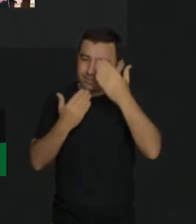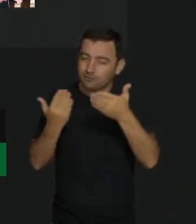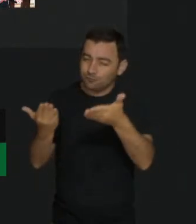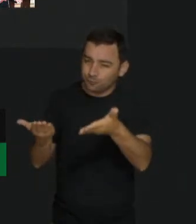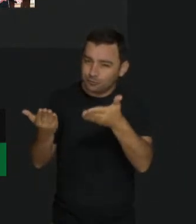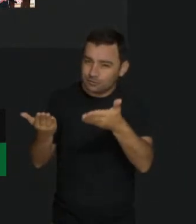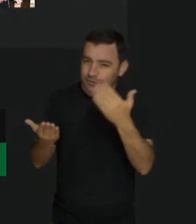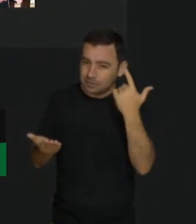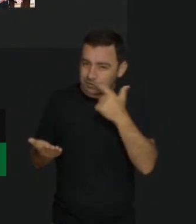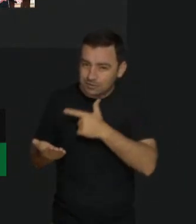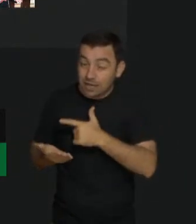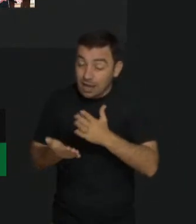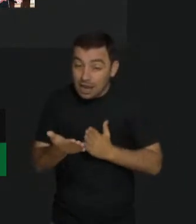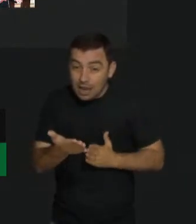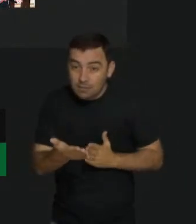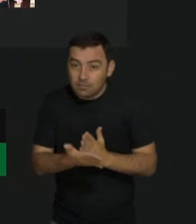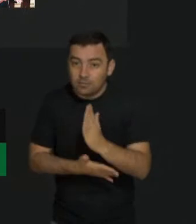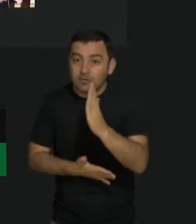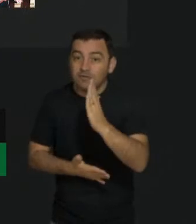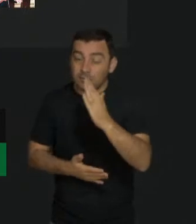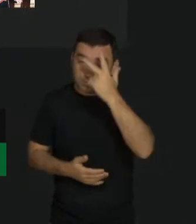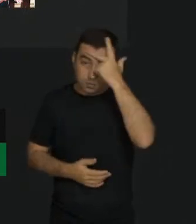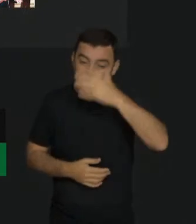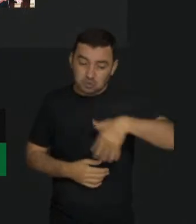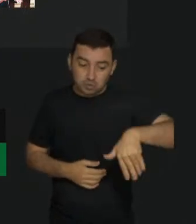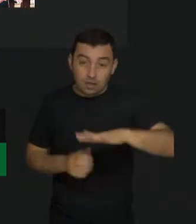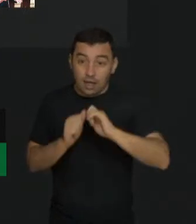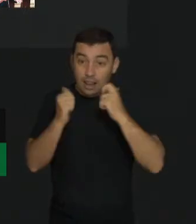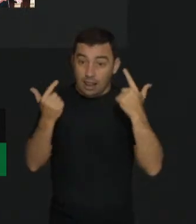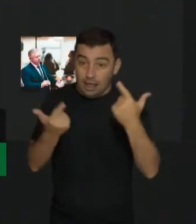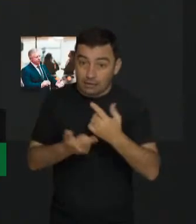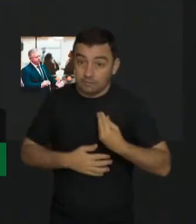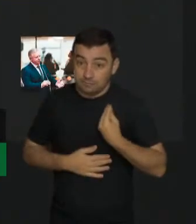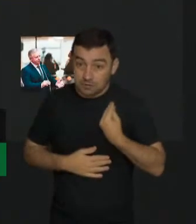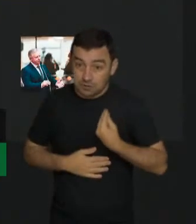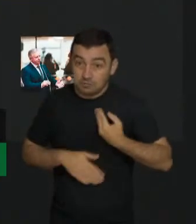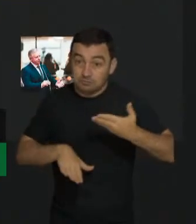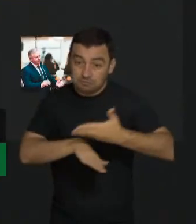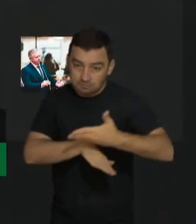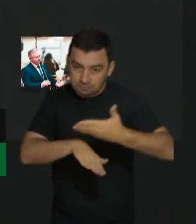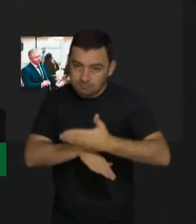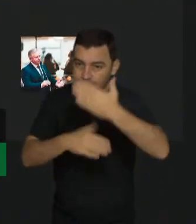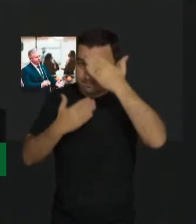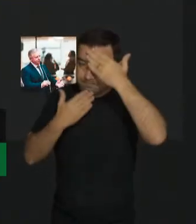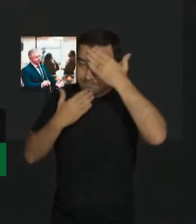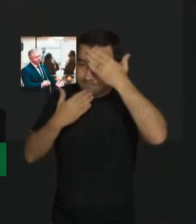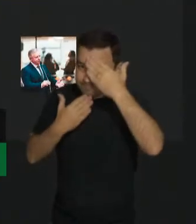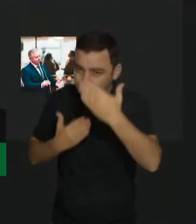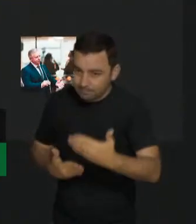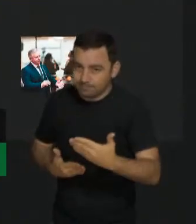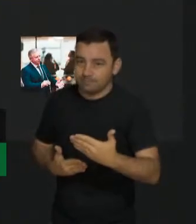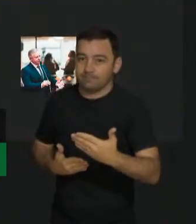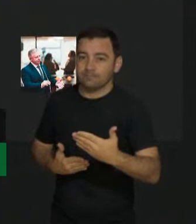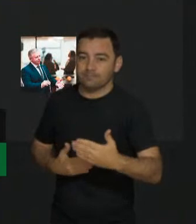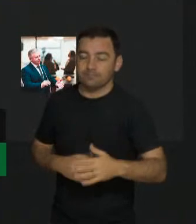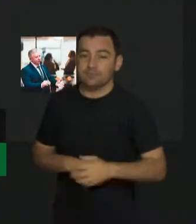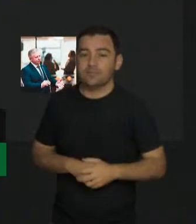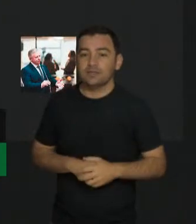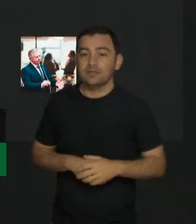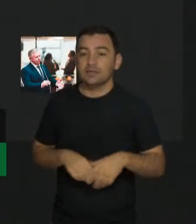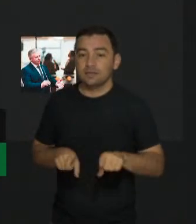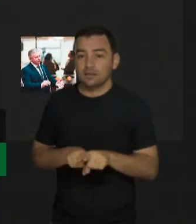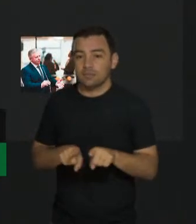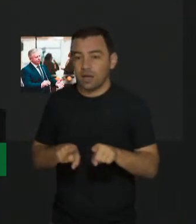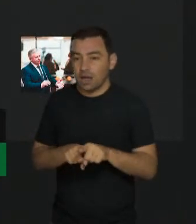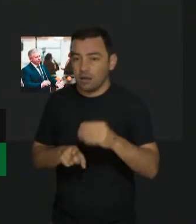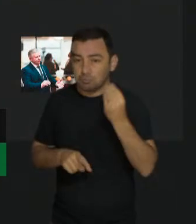que foi aprovado pessoal da les teve lá presente participativo então o meu agradecimento e também te aproveitar